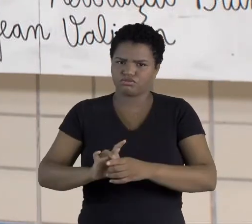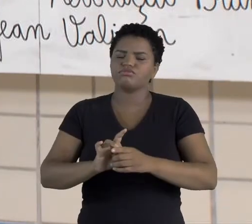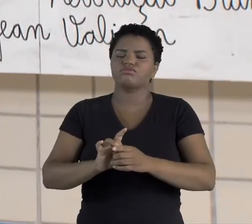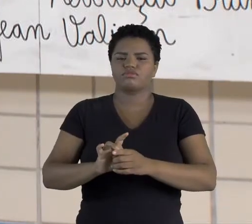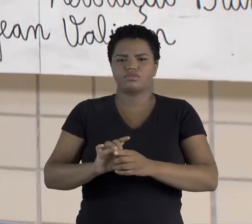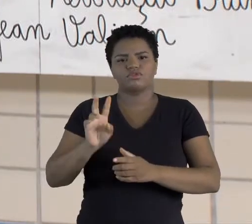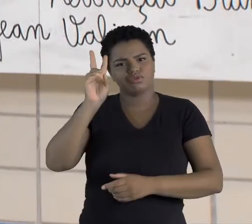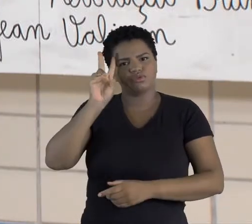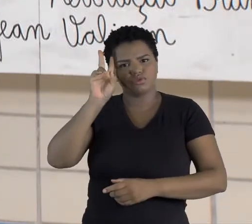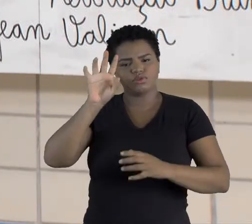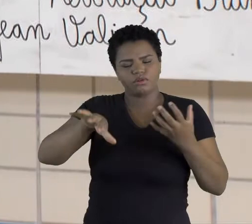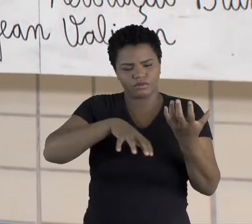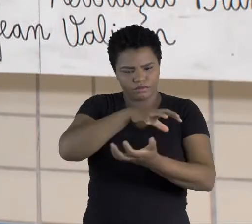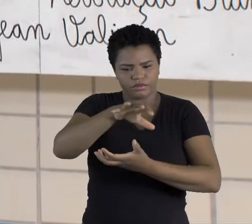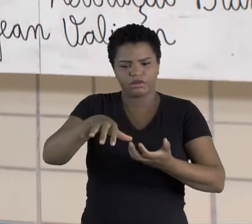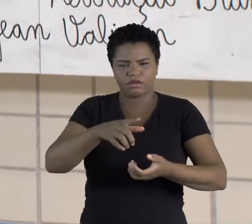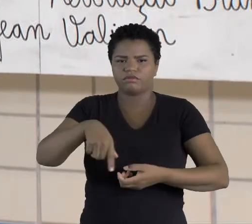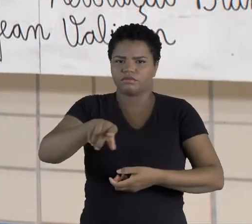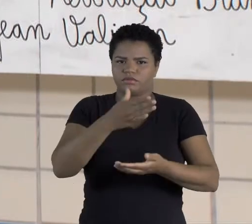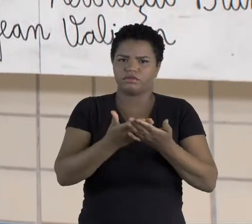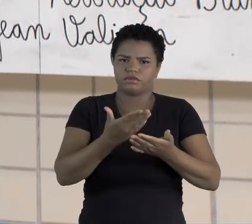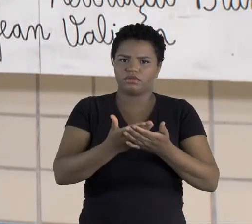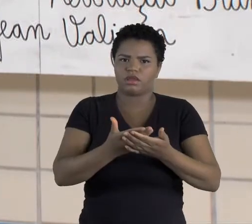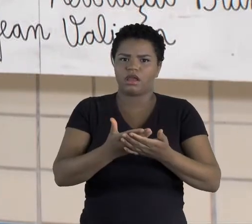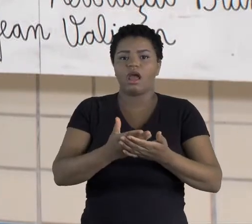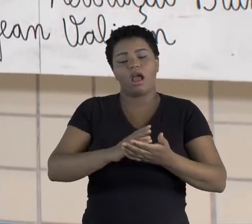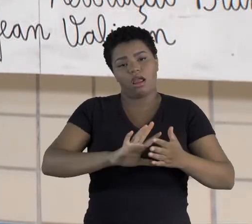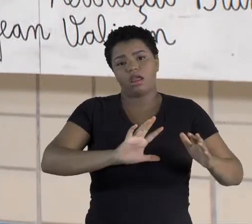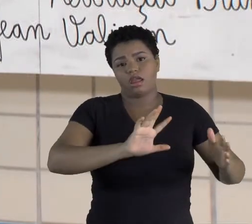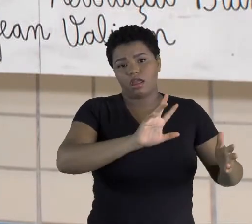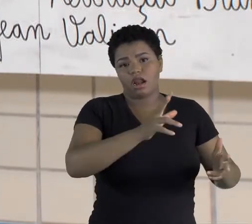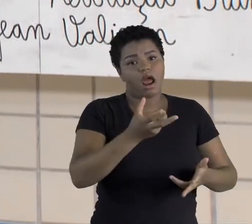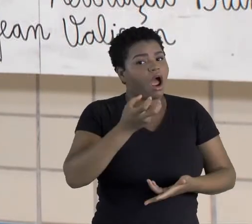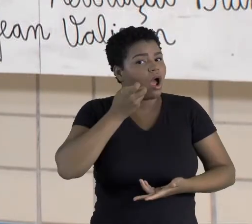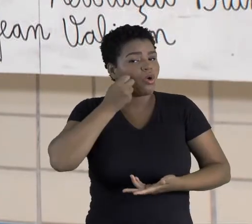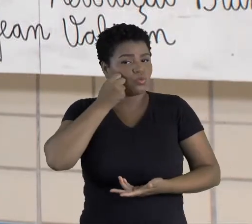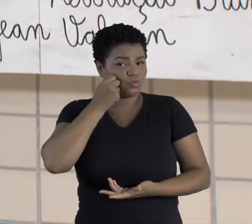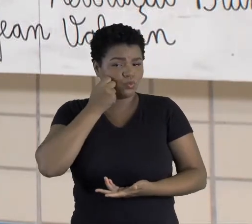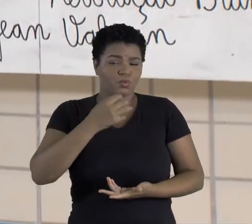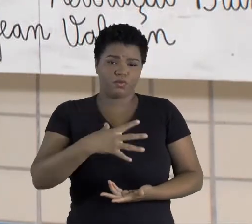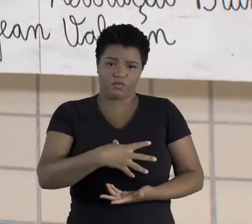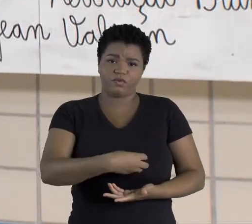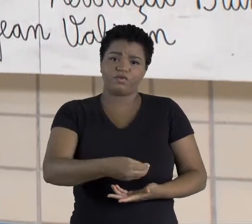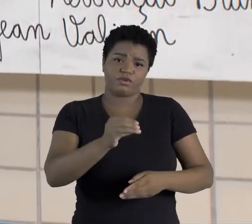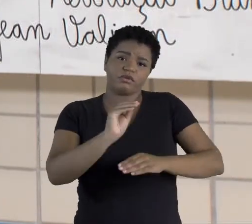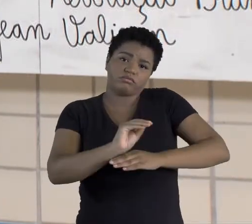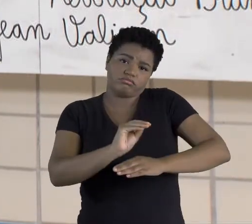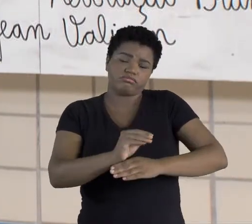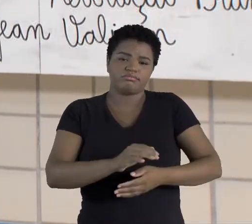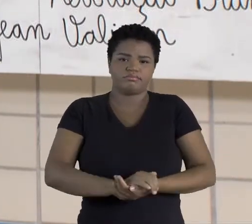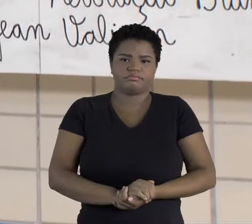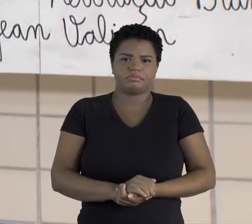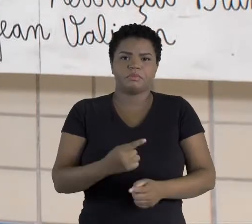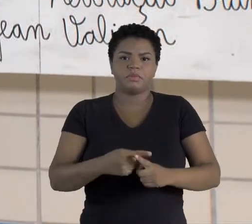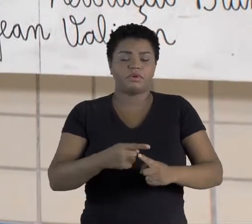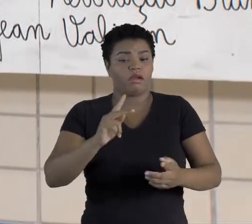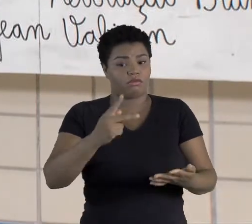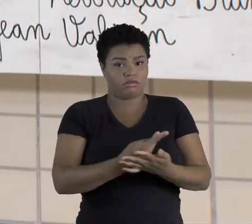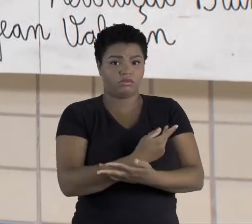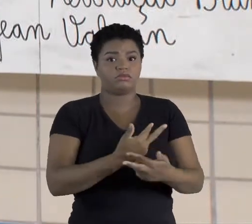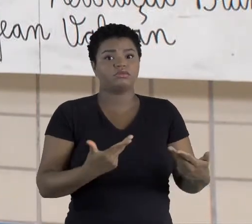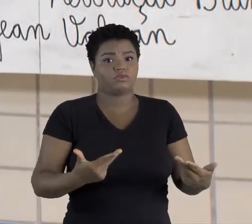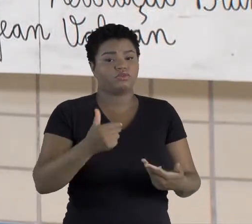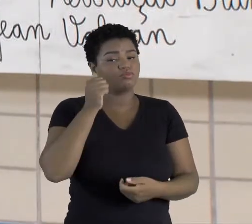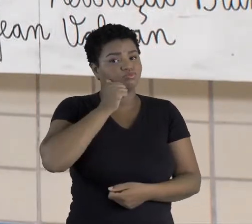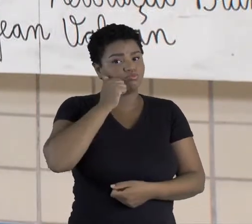estudar um pouquinho, e ele acaba criando a filha dela. Porque acontece algo com a Fantine também, algo